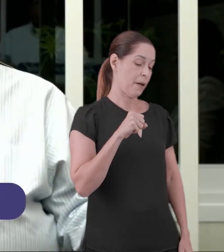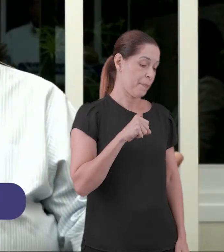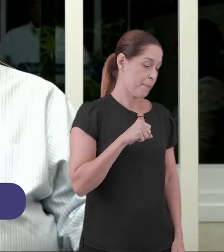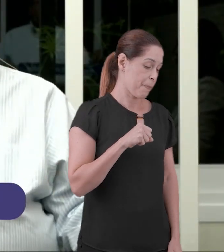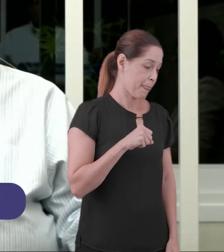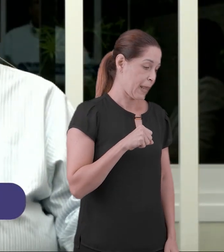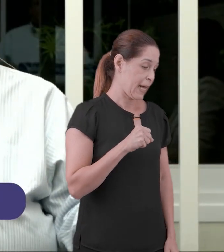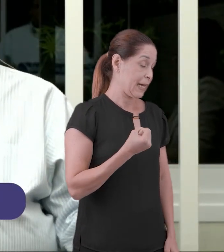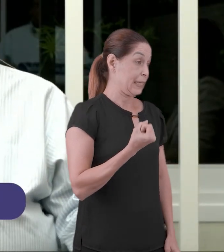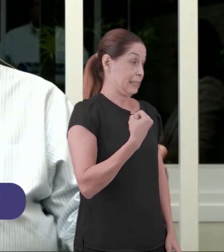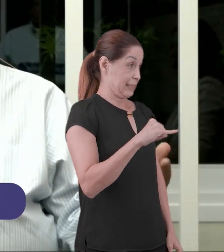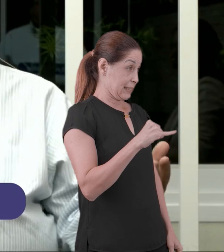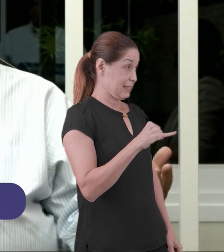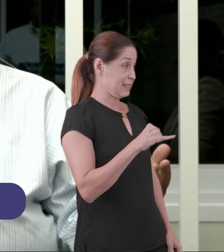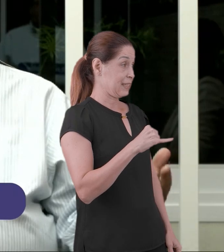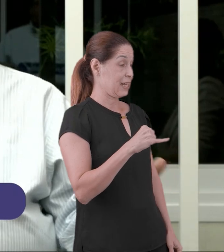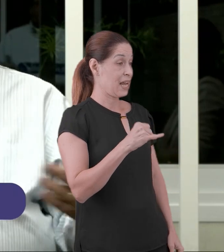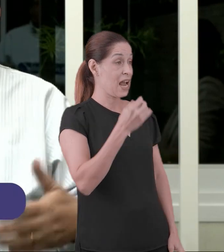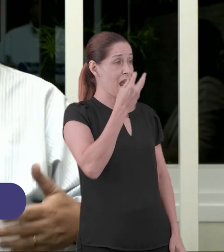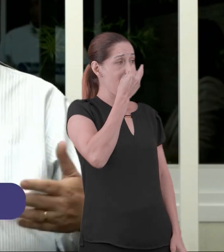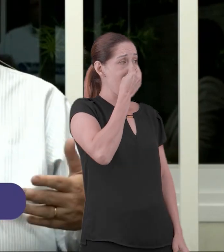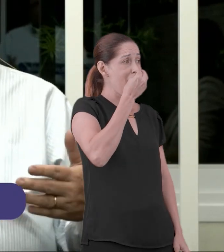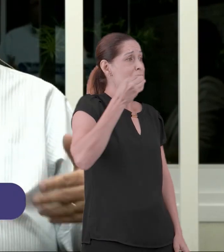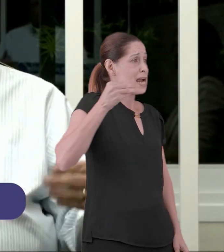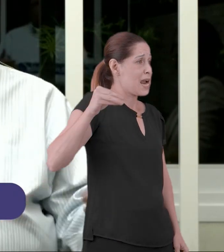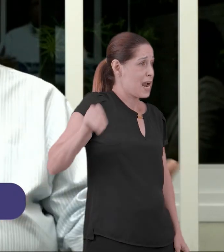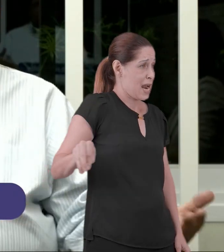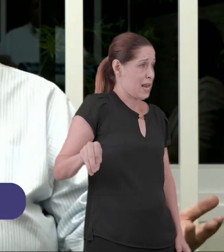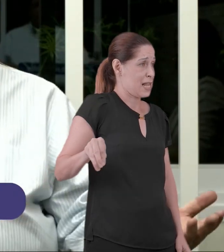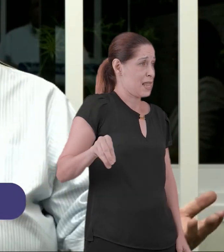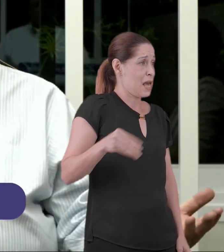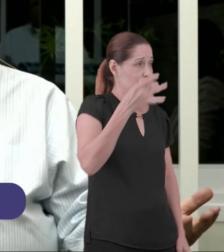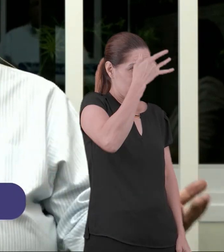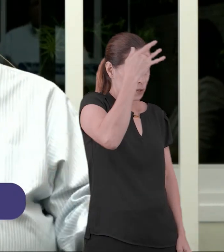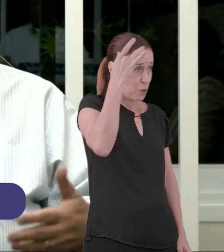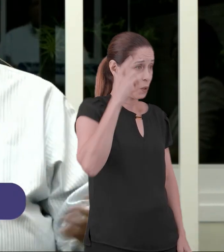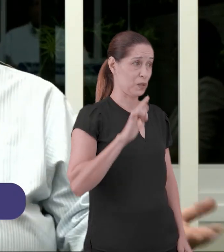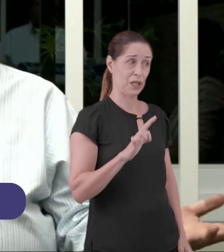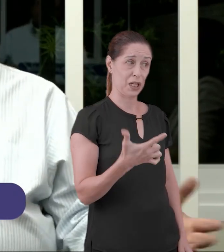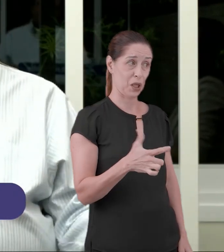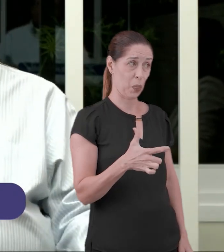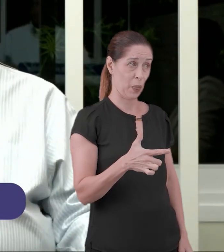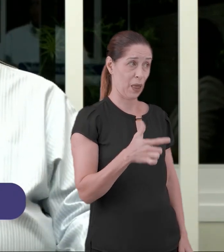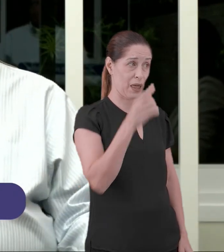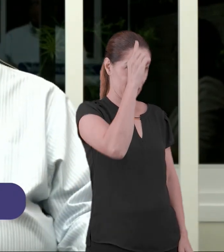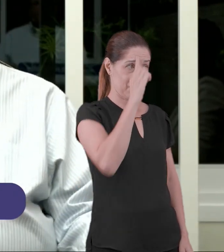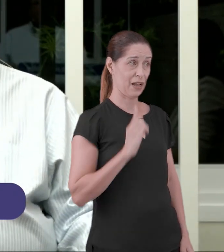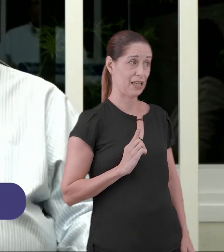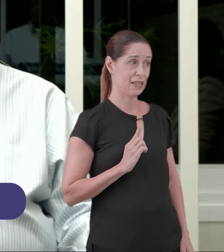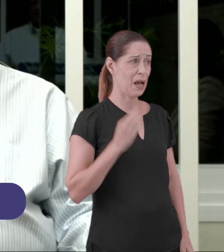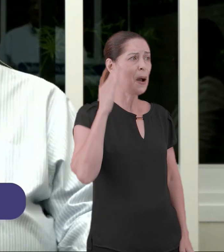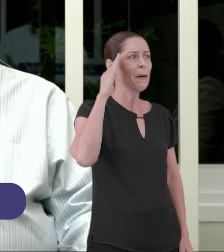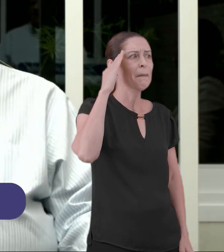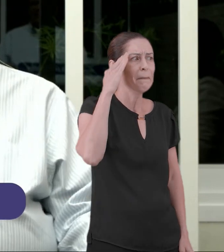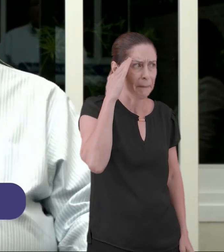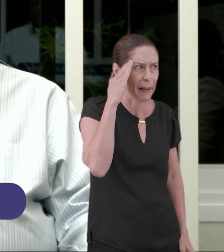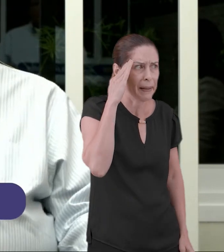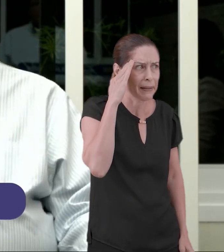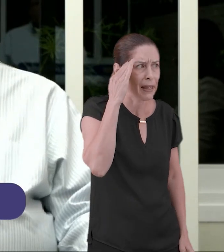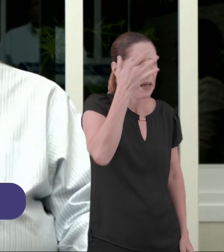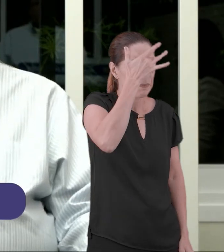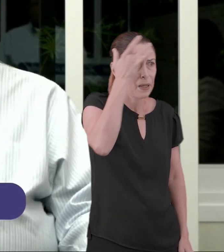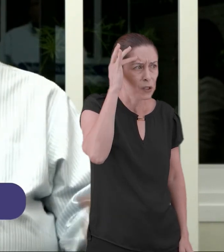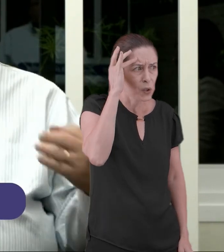gente faz acepção de pessoas com pessoas que não têm uma deficiência, imagine com uma pessoa que tem deficiência. É verdade. Né?